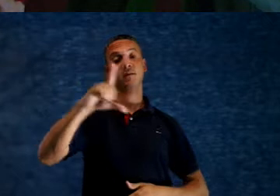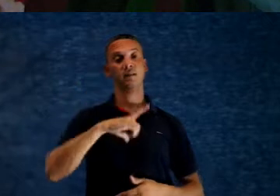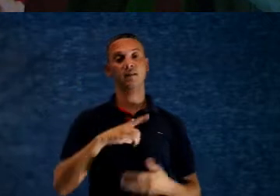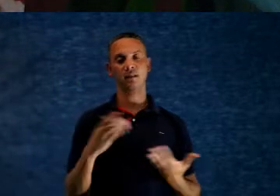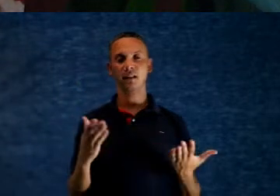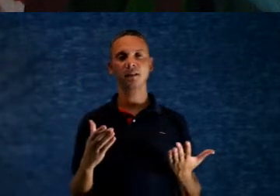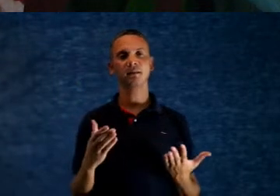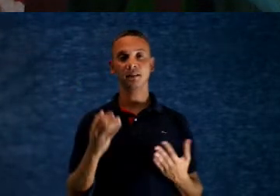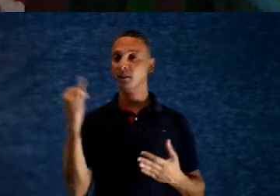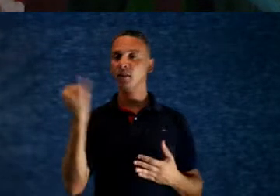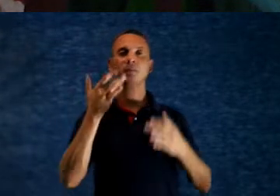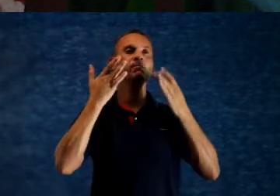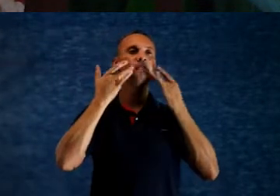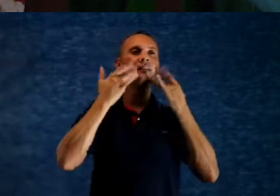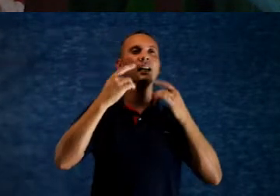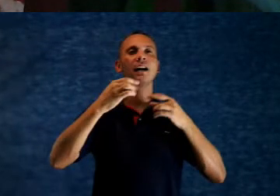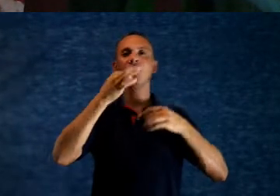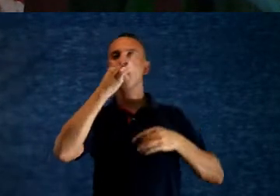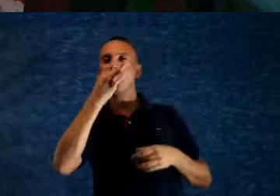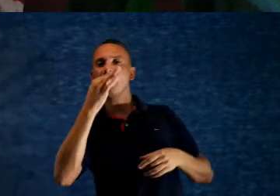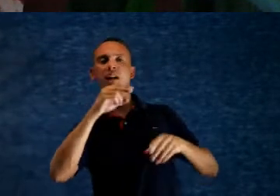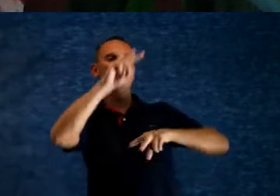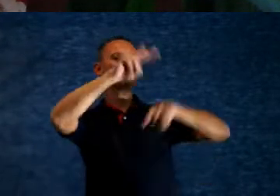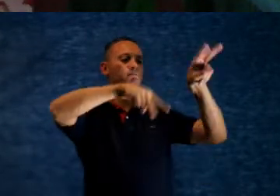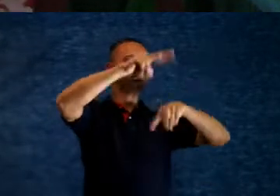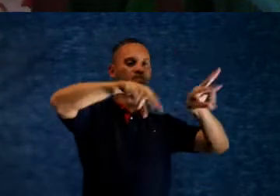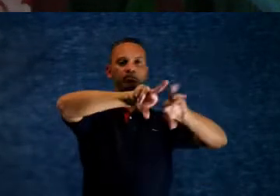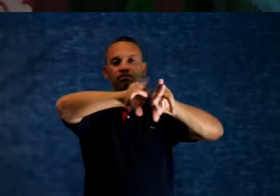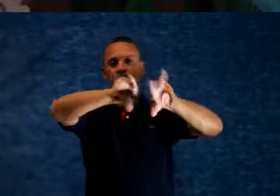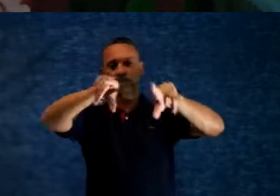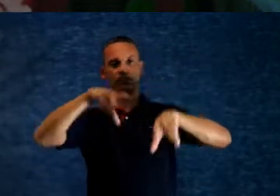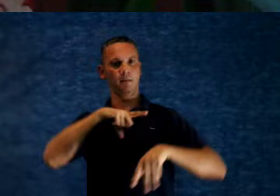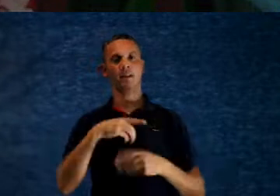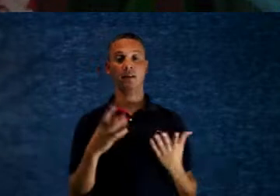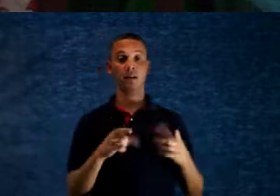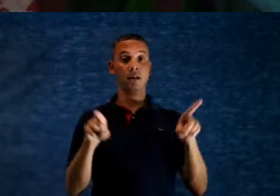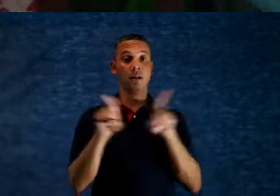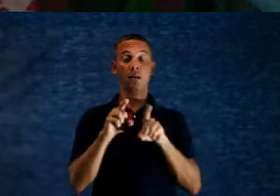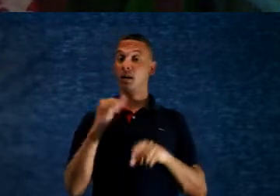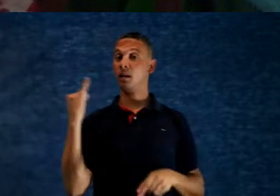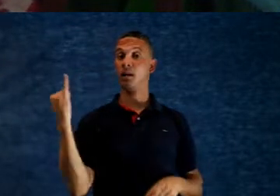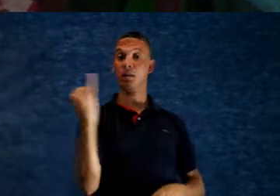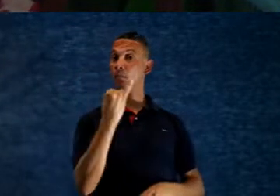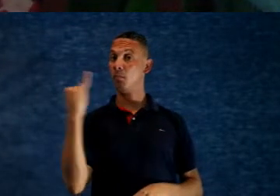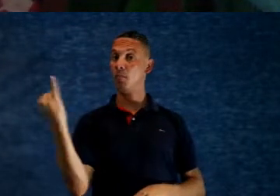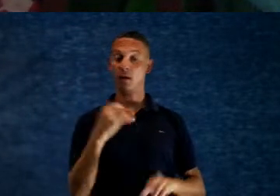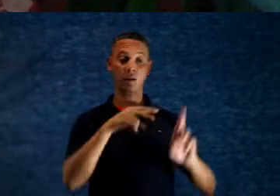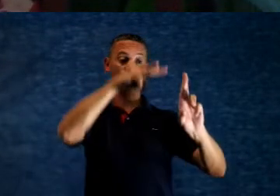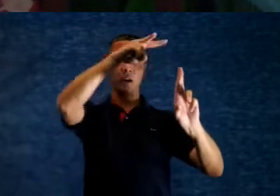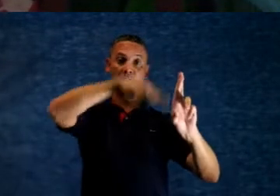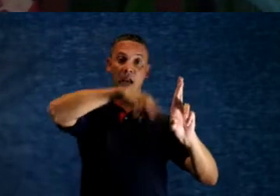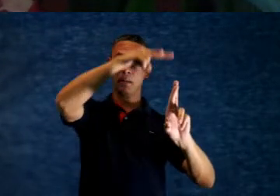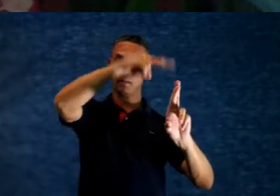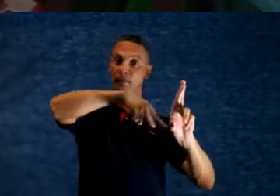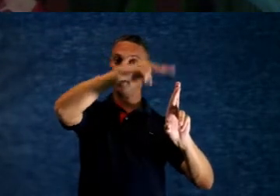pela quantidade de ensaios, críticas, análises consistentes e grande pelo valor que representa como